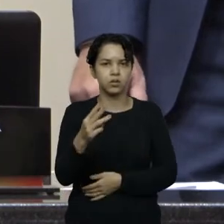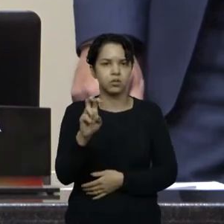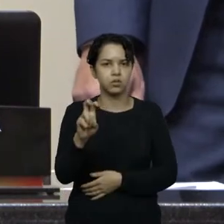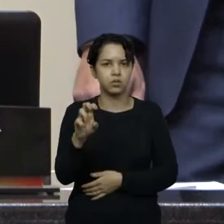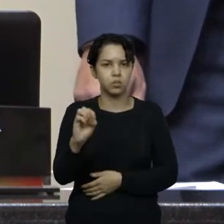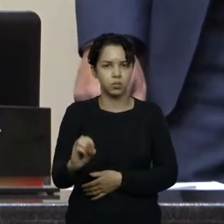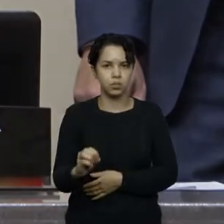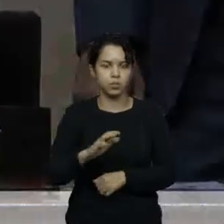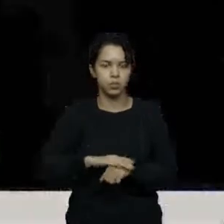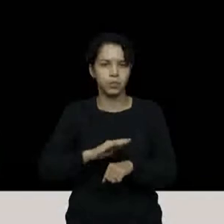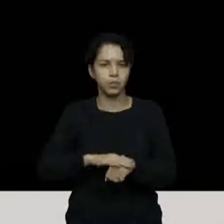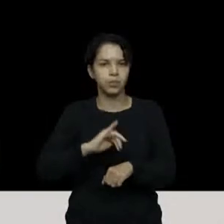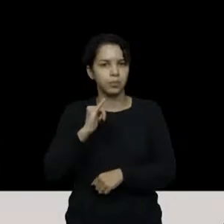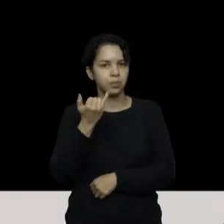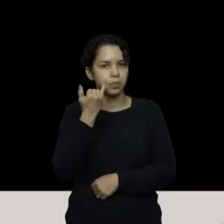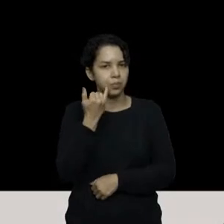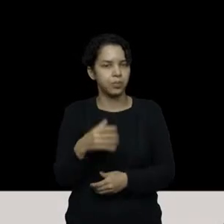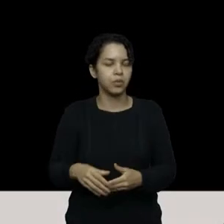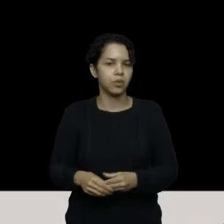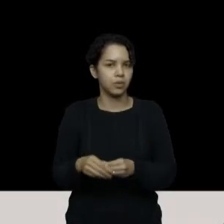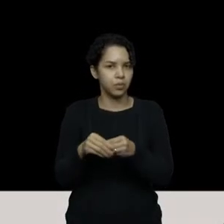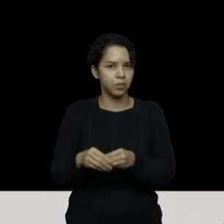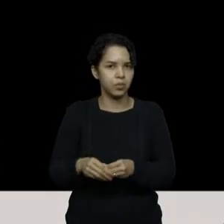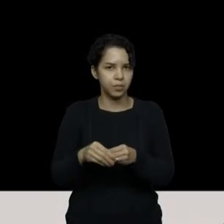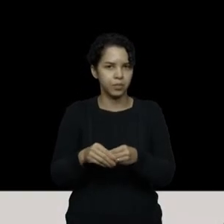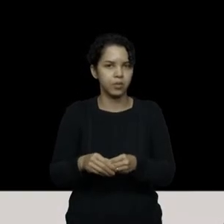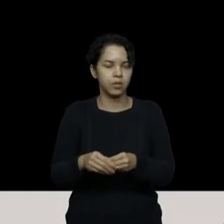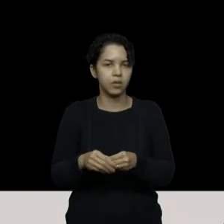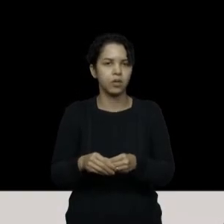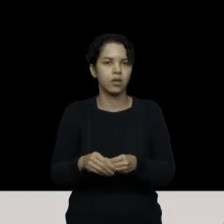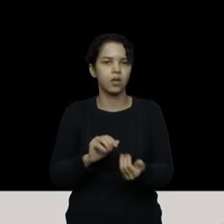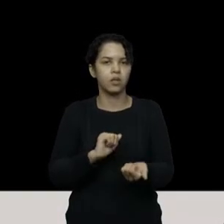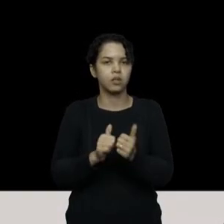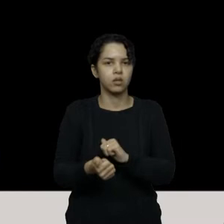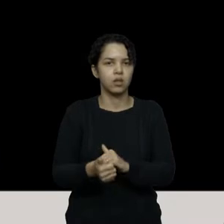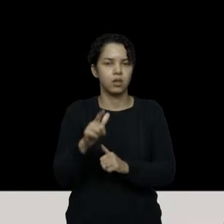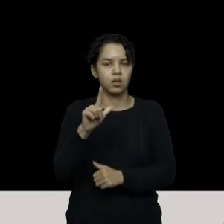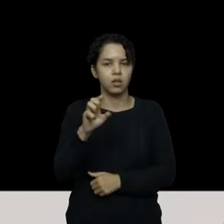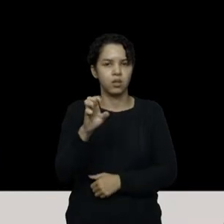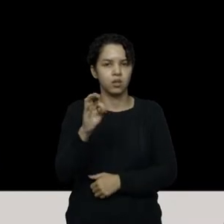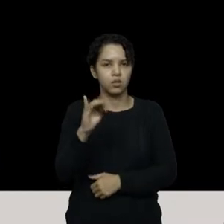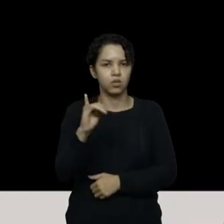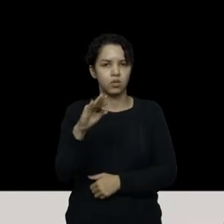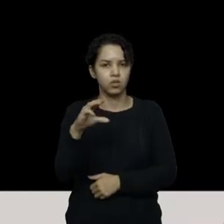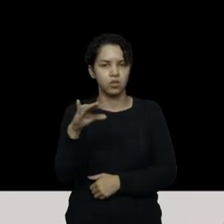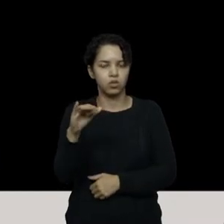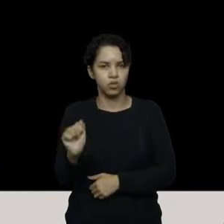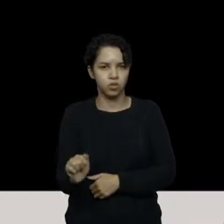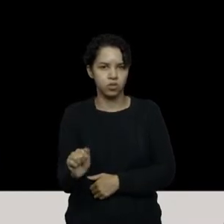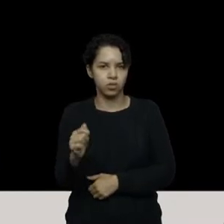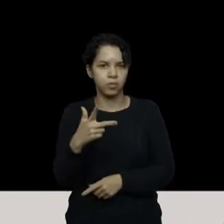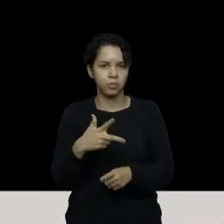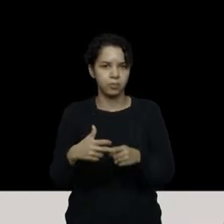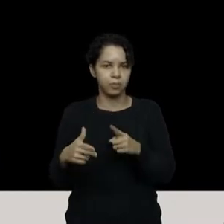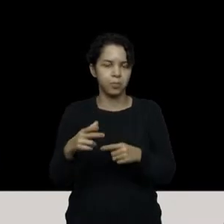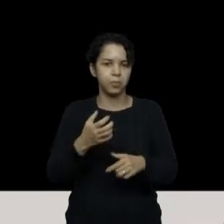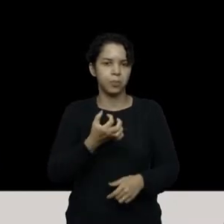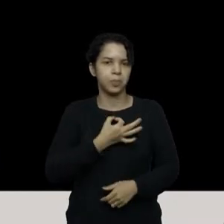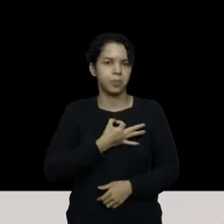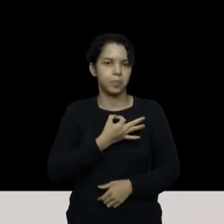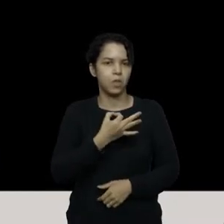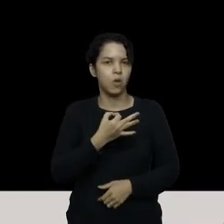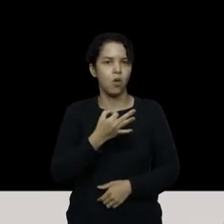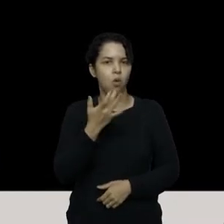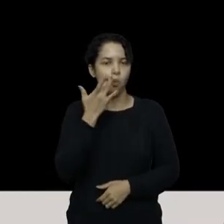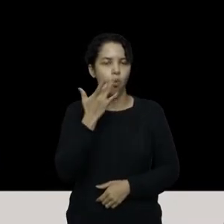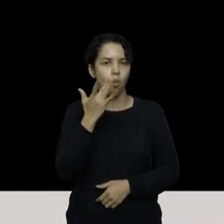autor Deputado de células complementando a atleta Letícia de Souza Cardoso pela conquista de medalha de ouro